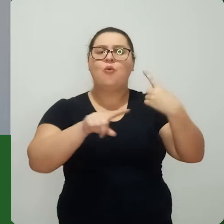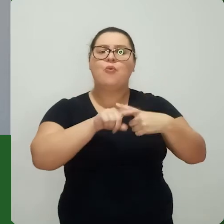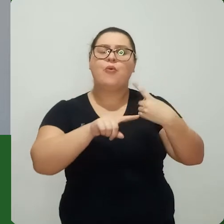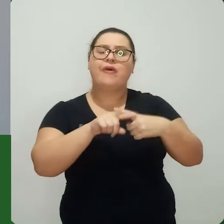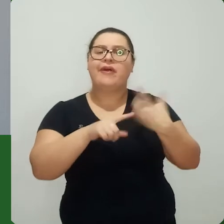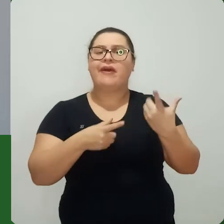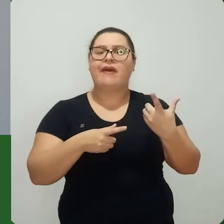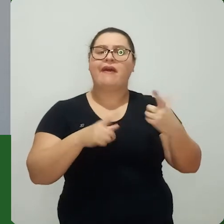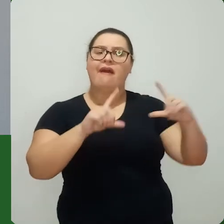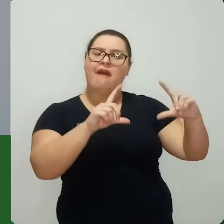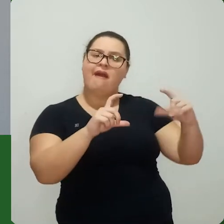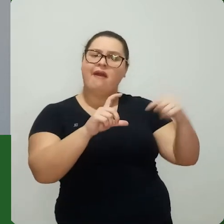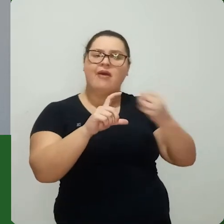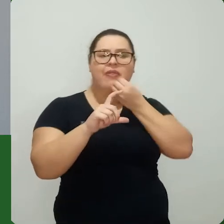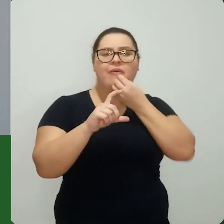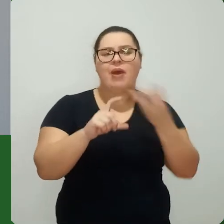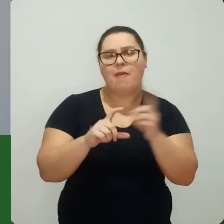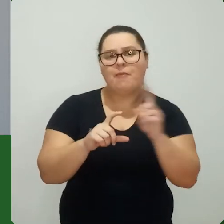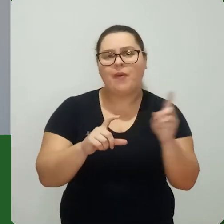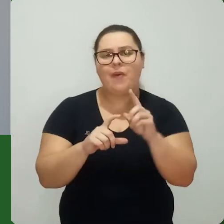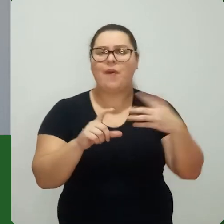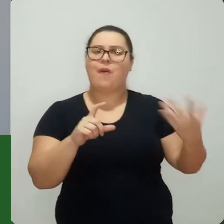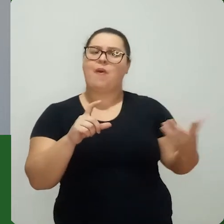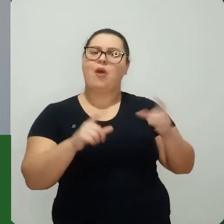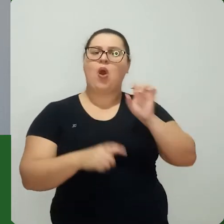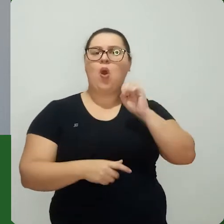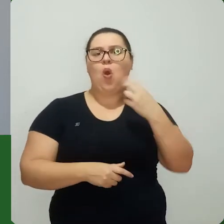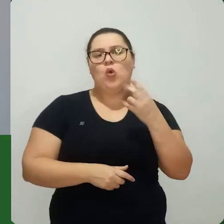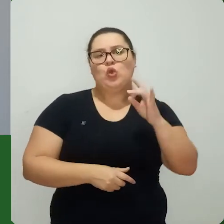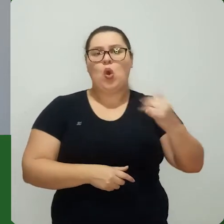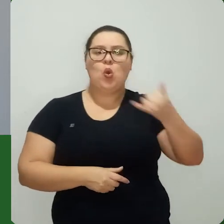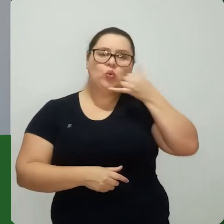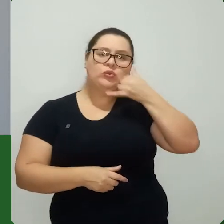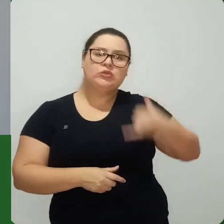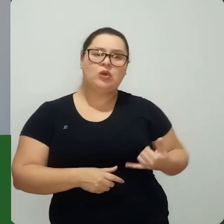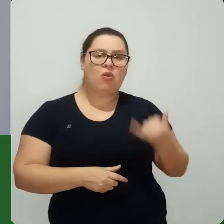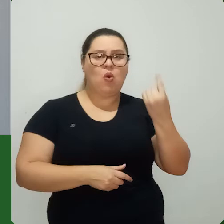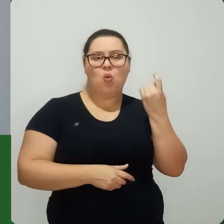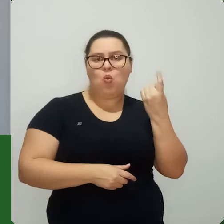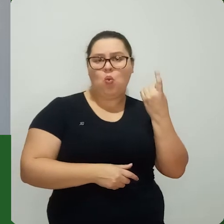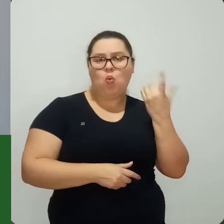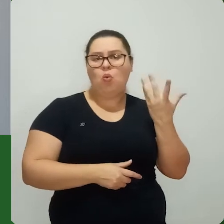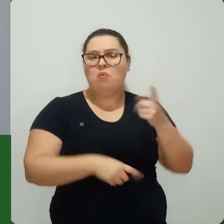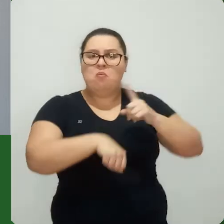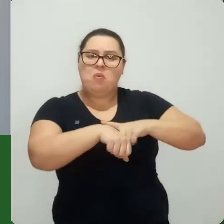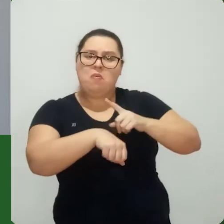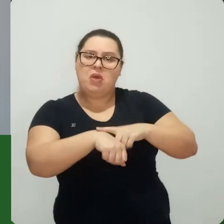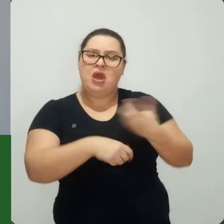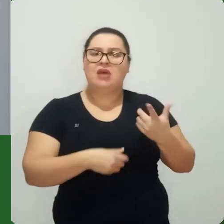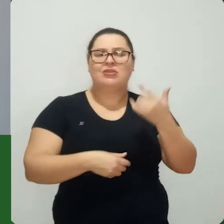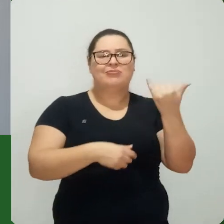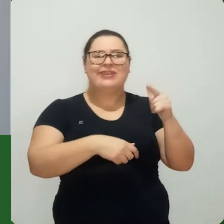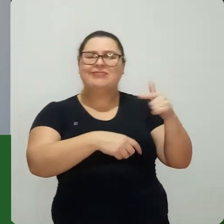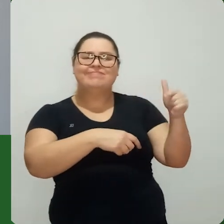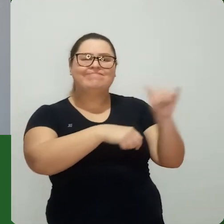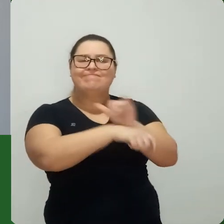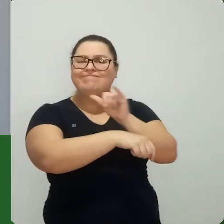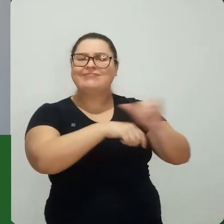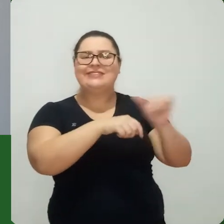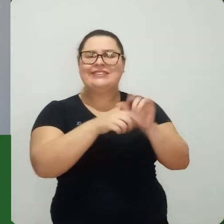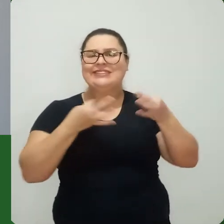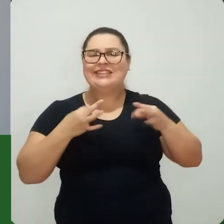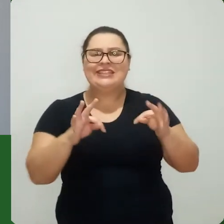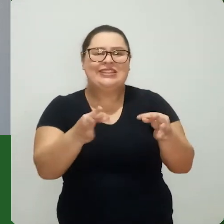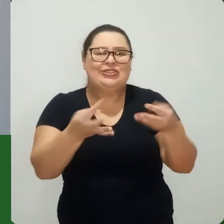câmera não é tão boa, porque só tem um celular à disposição, enfim, porque não tem uma possibilidade tão boa ali de ter acesso